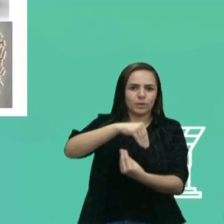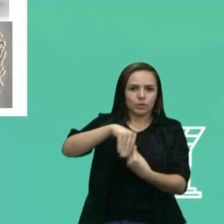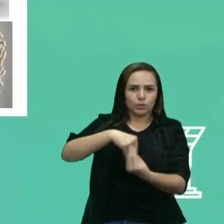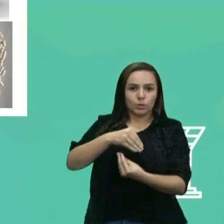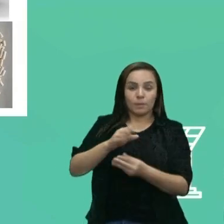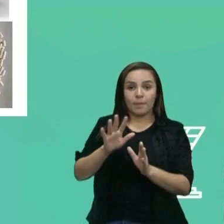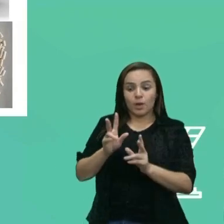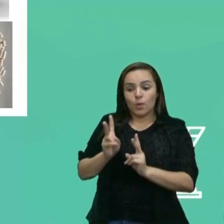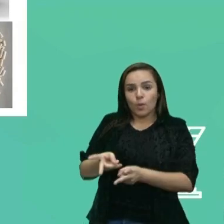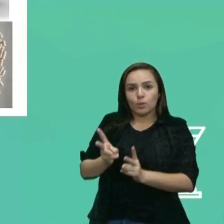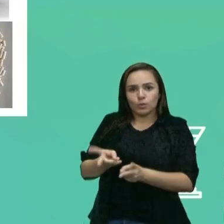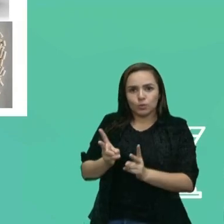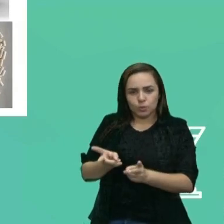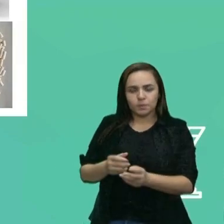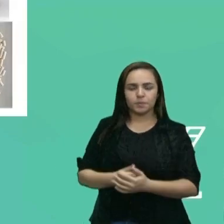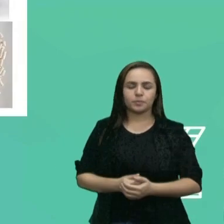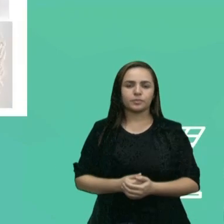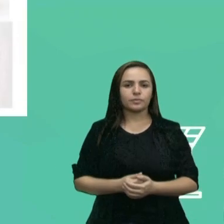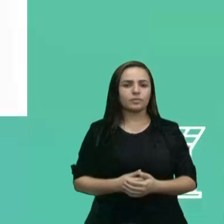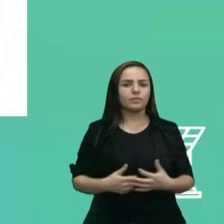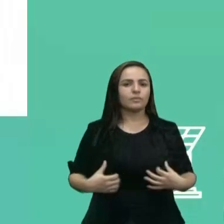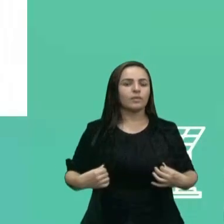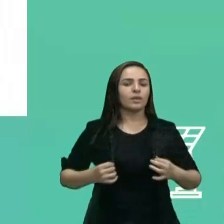nanoestruturação. Esse projeto